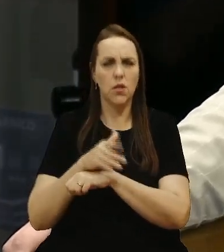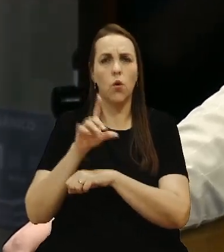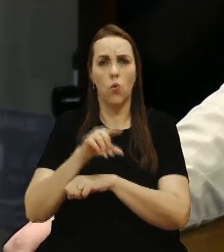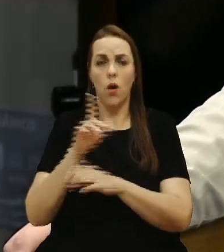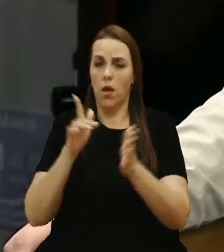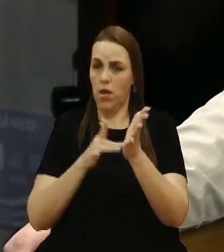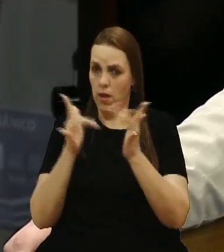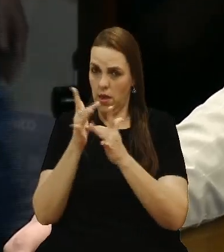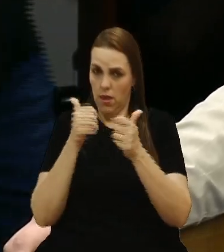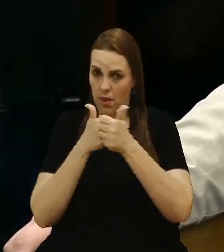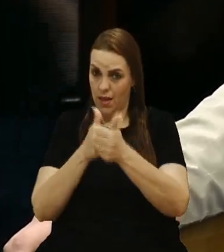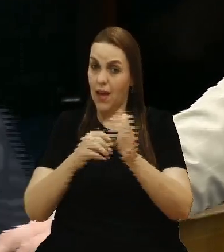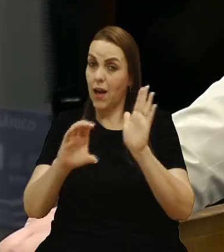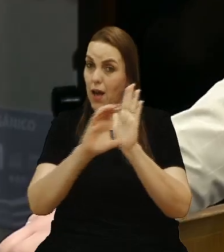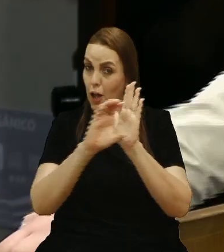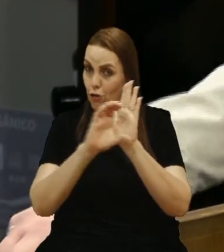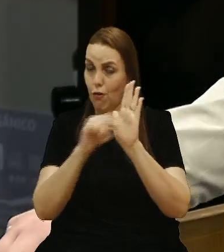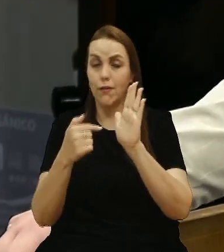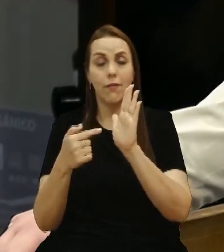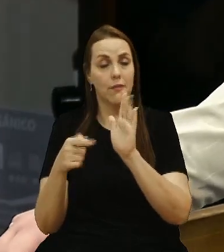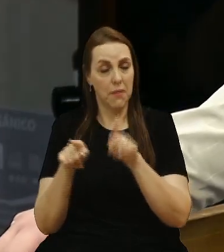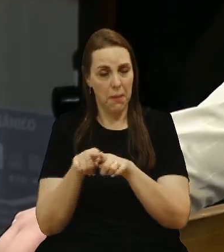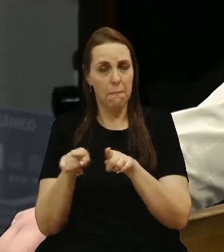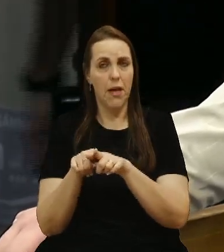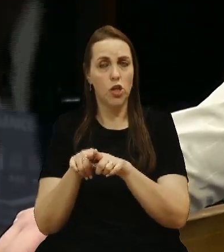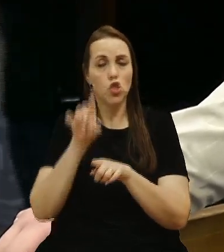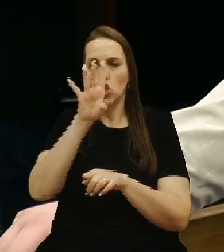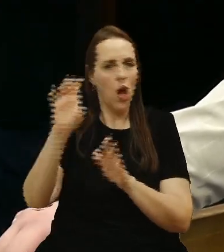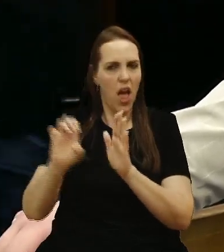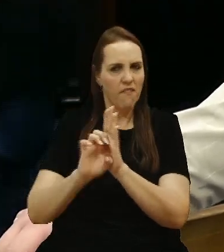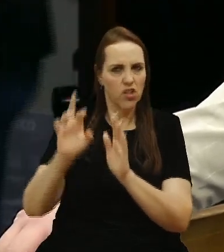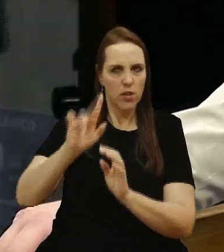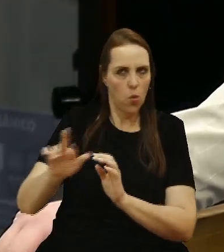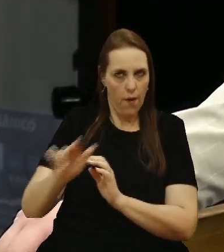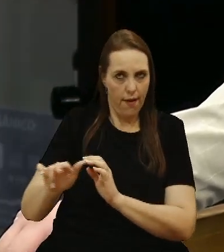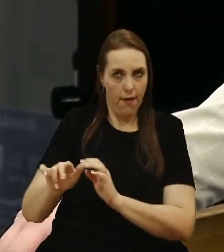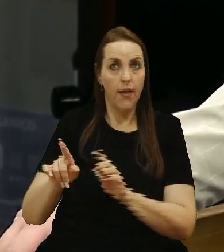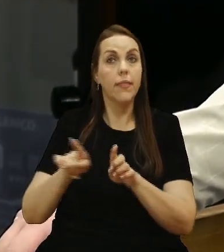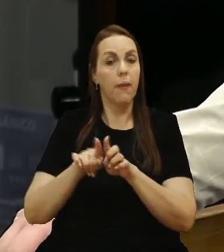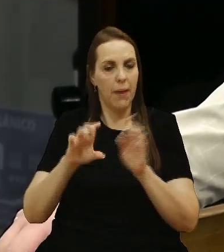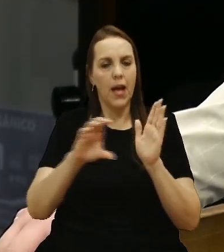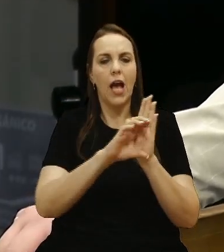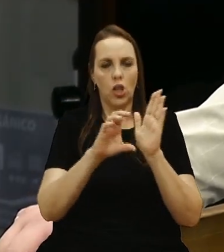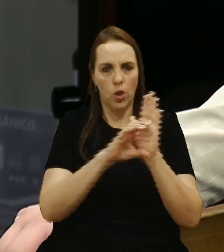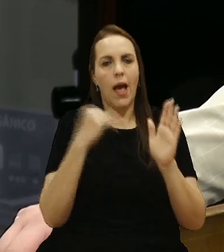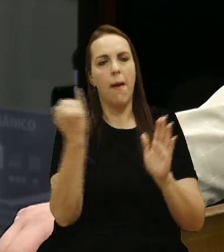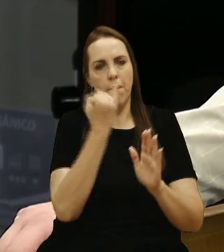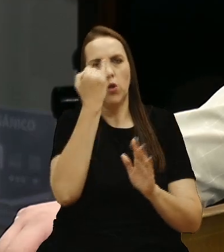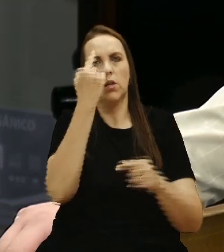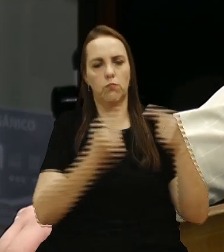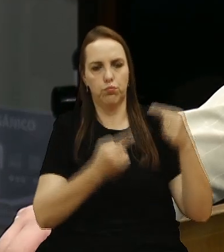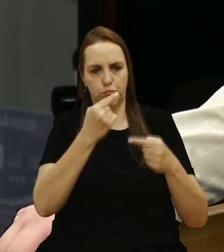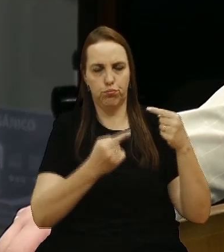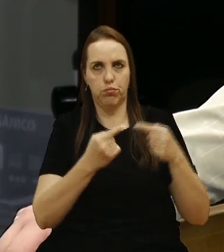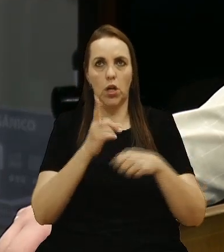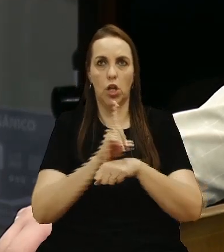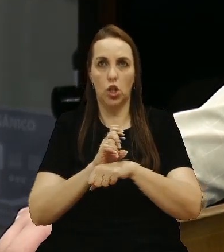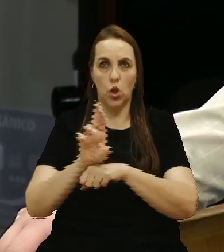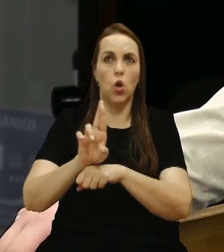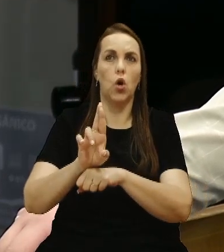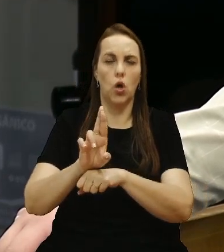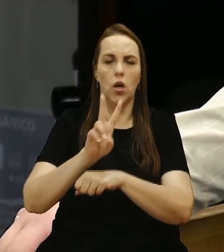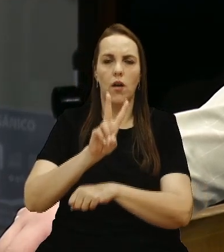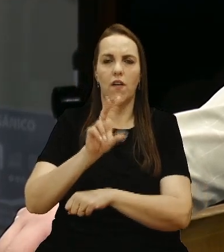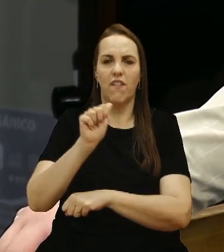cristãos evangélicos, e fica aqui este adendo e essa ressalva, a importância dos católicos também nessa discussão. Doutor